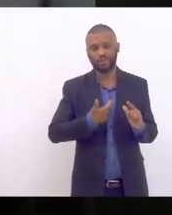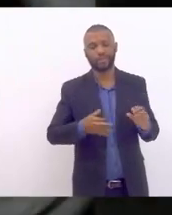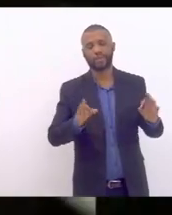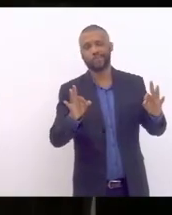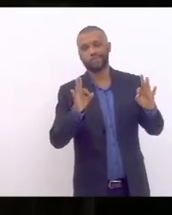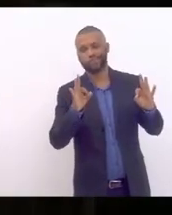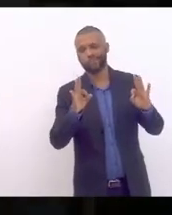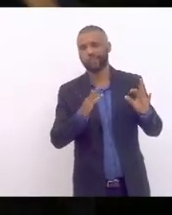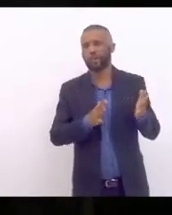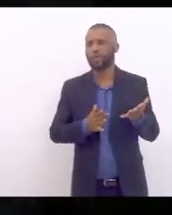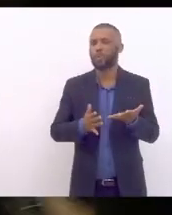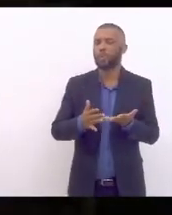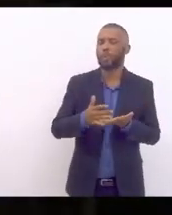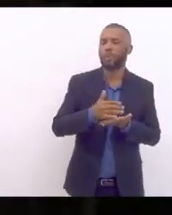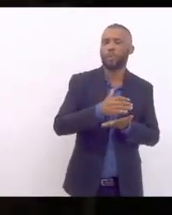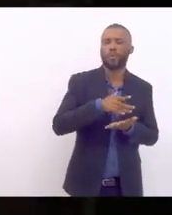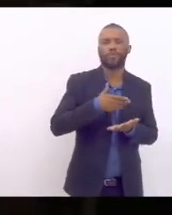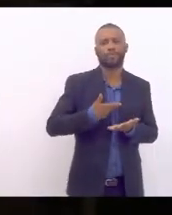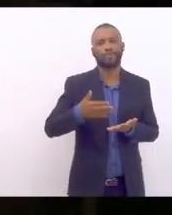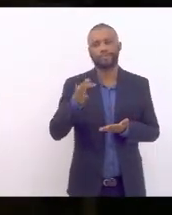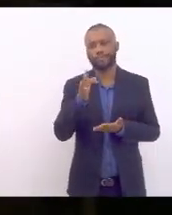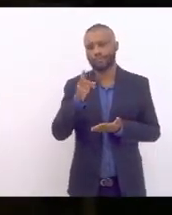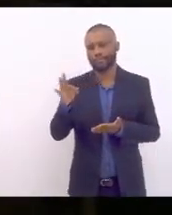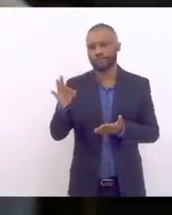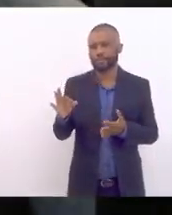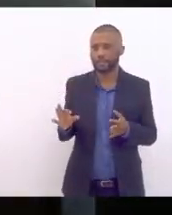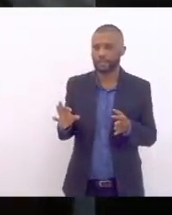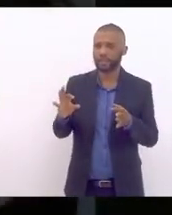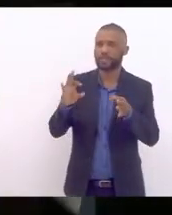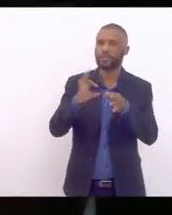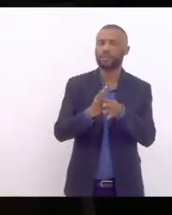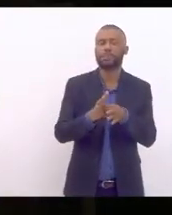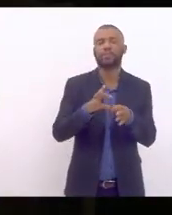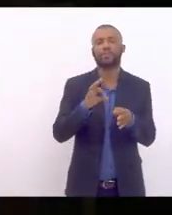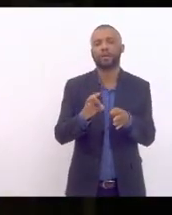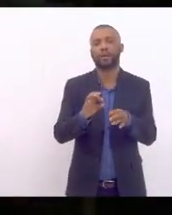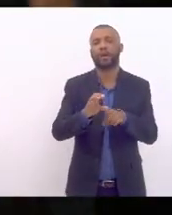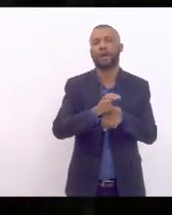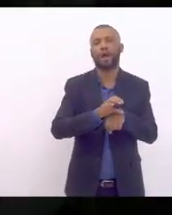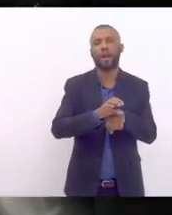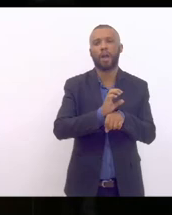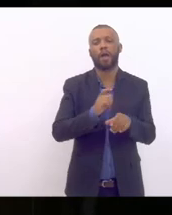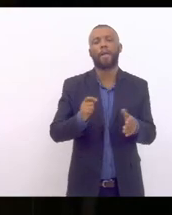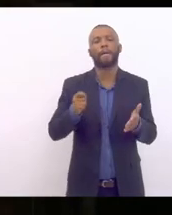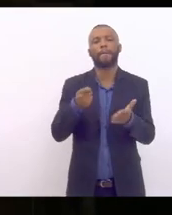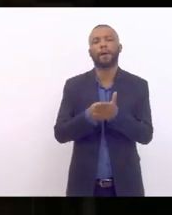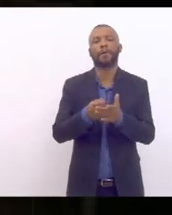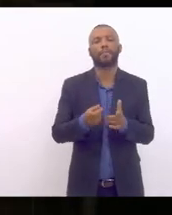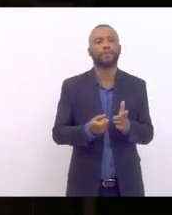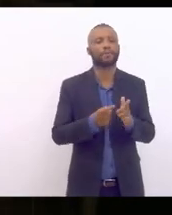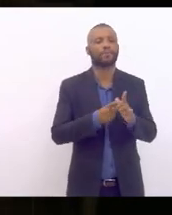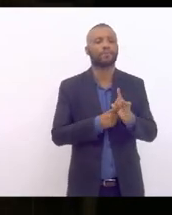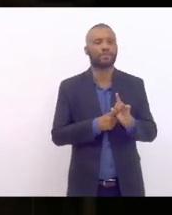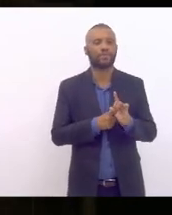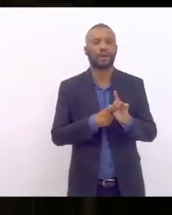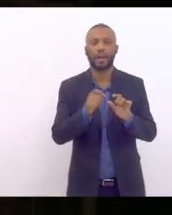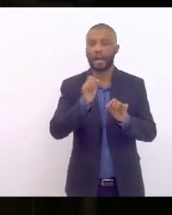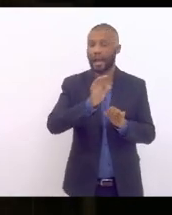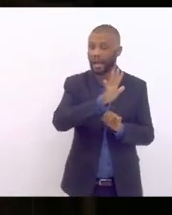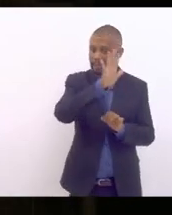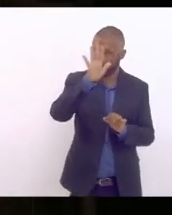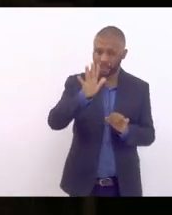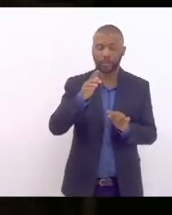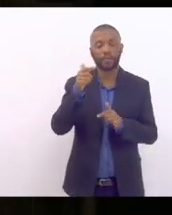crescimento da arrecadação da União está vinculada condicionalmente é o pagamento de dívida é a nação inteira